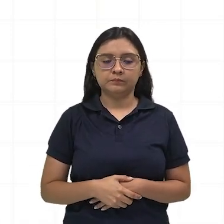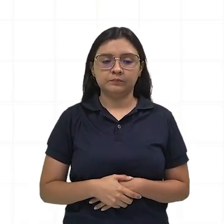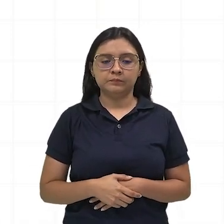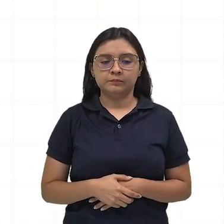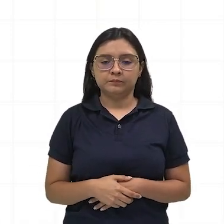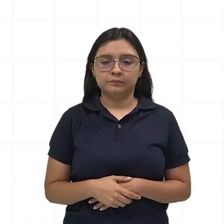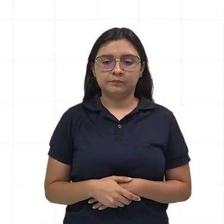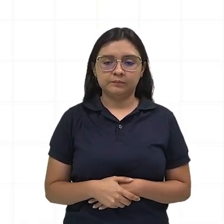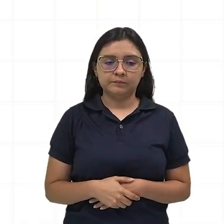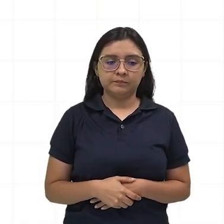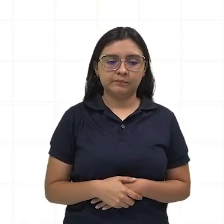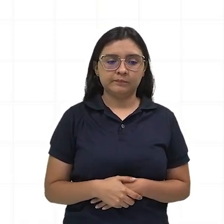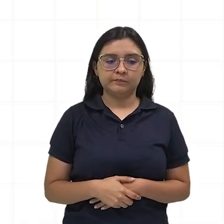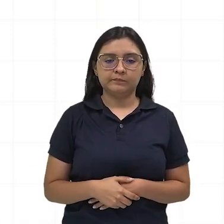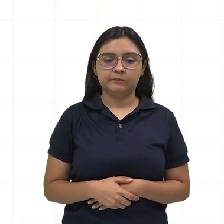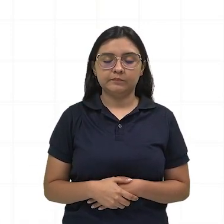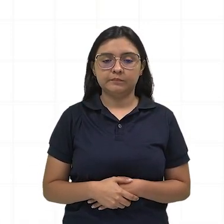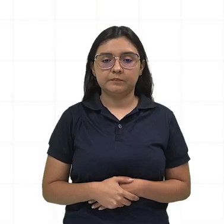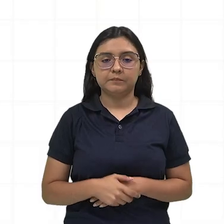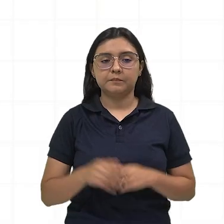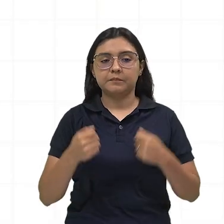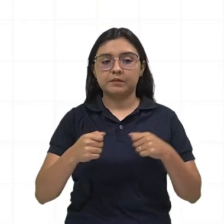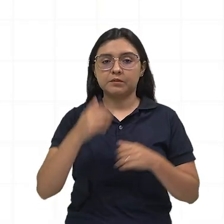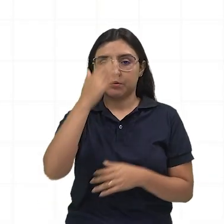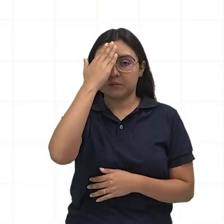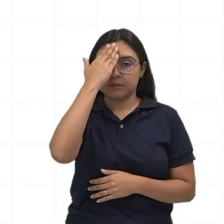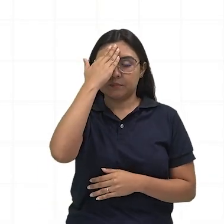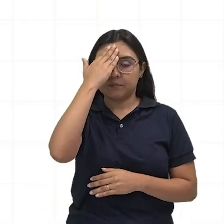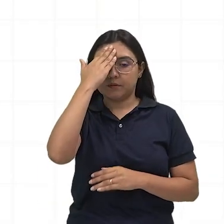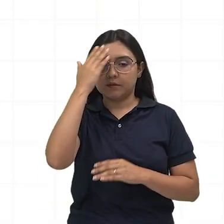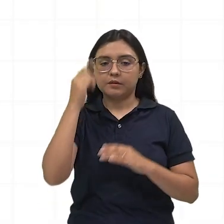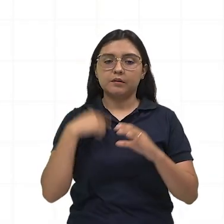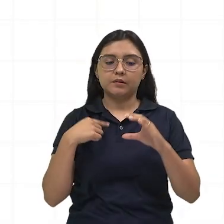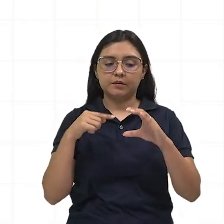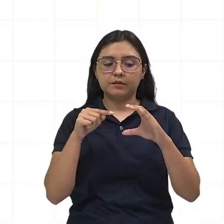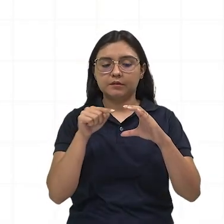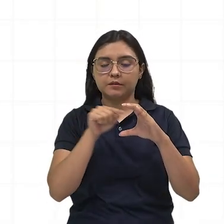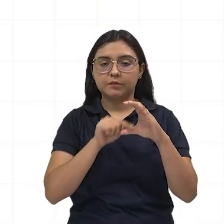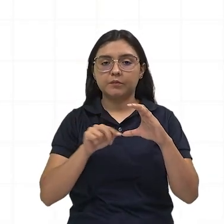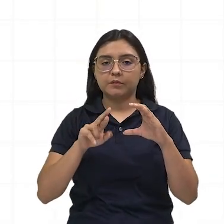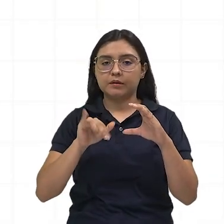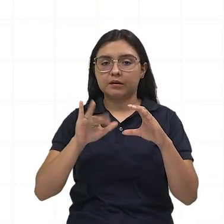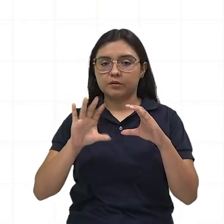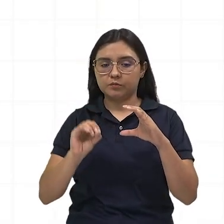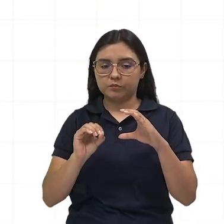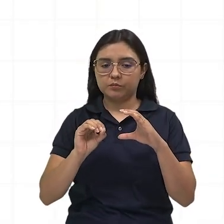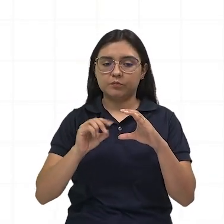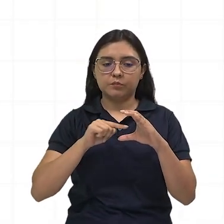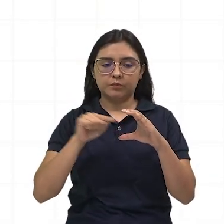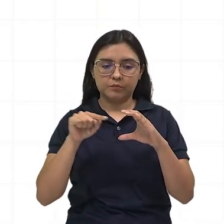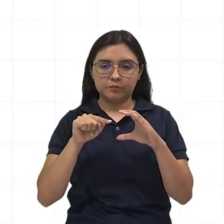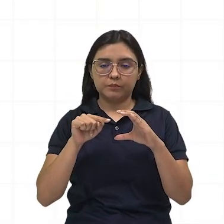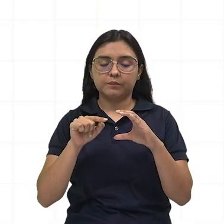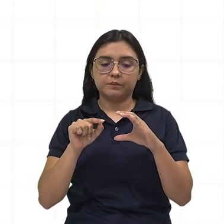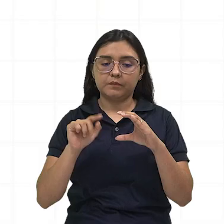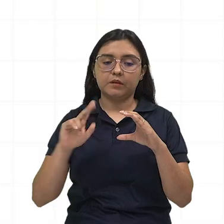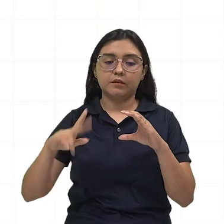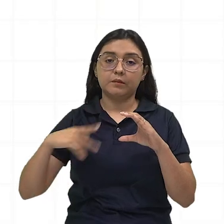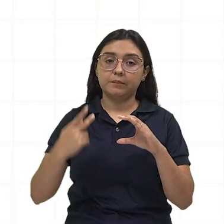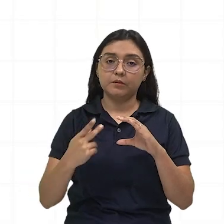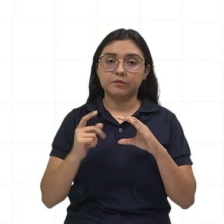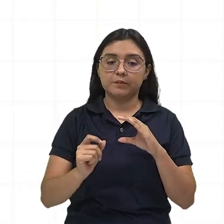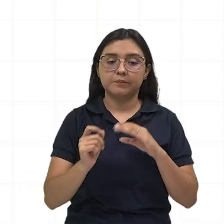eu tenho que conhecer o raio, e depois que eu conhecer o raio, eu pego e vou,